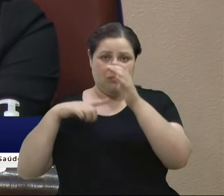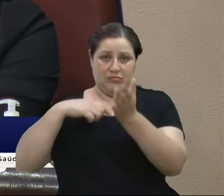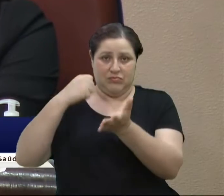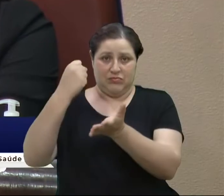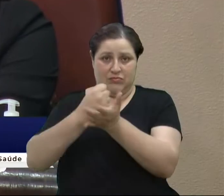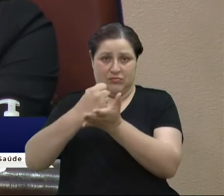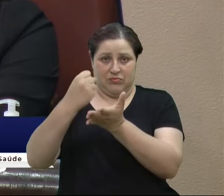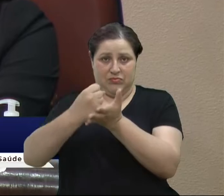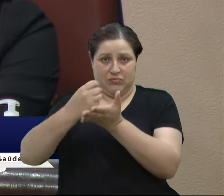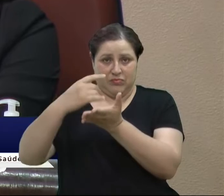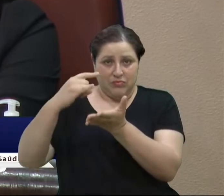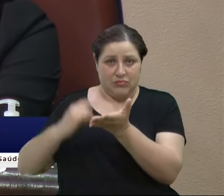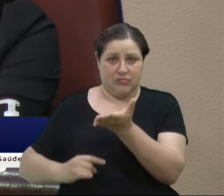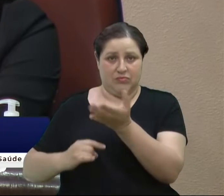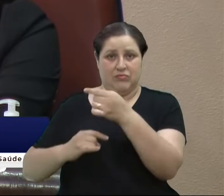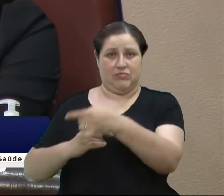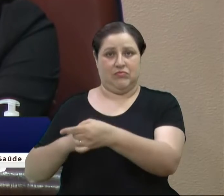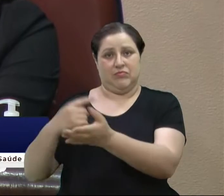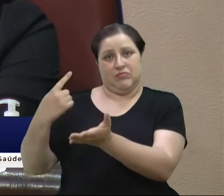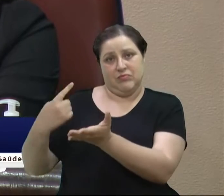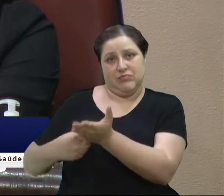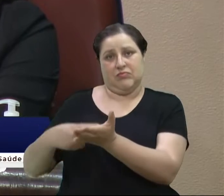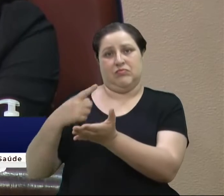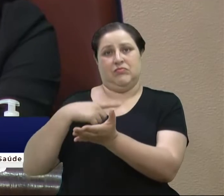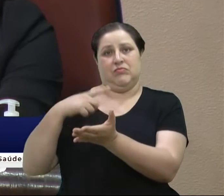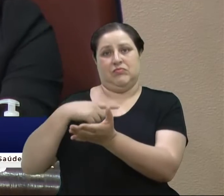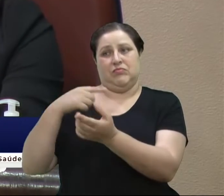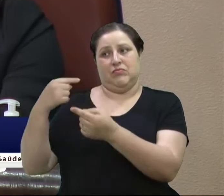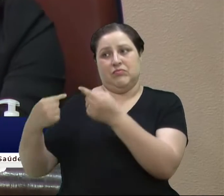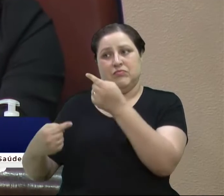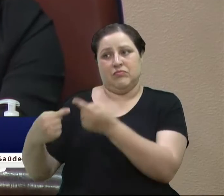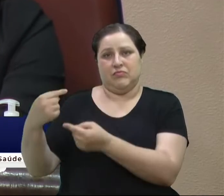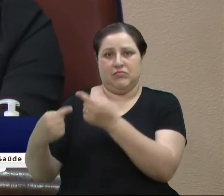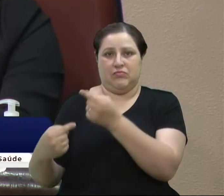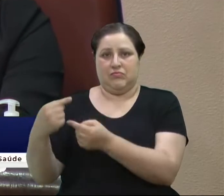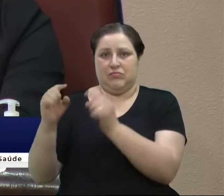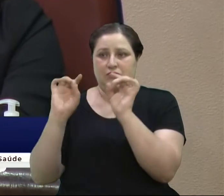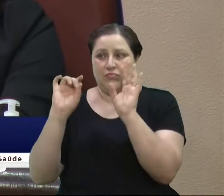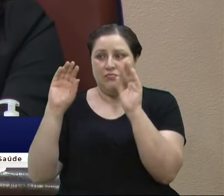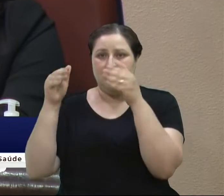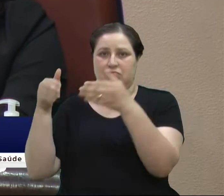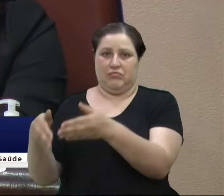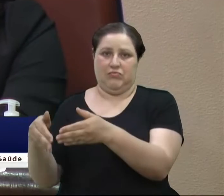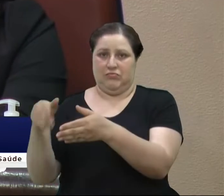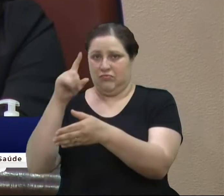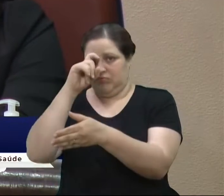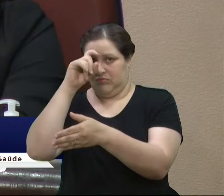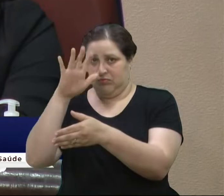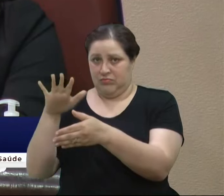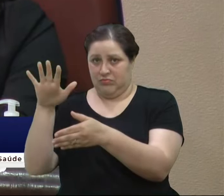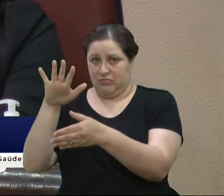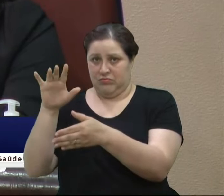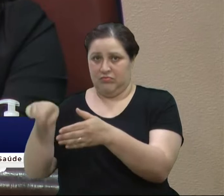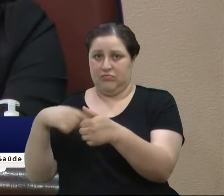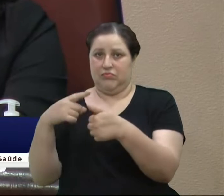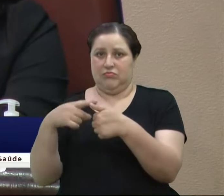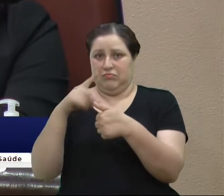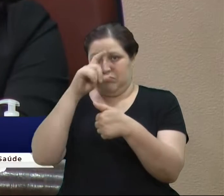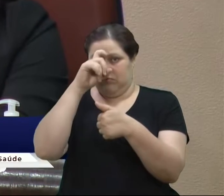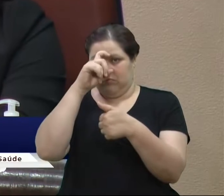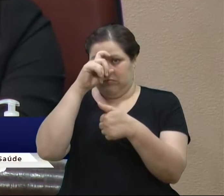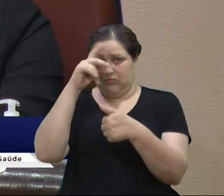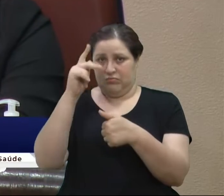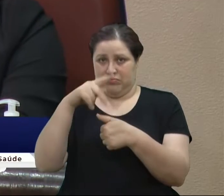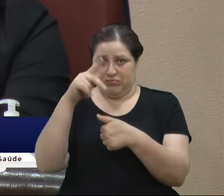acaba discutindo algumas questões específicas com o hospital geral. No que tange o Hospital Pompeia, o Hospital Virvi e